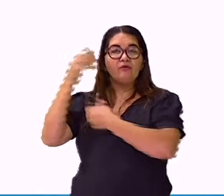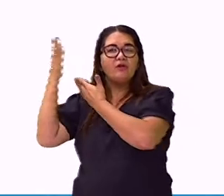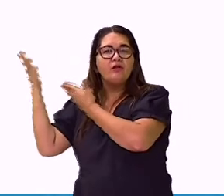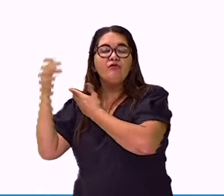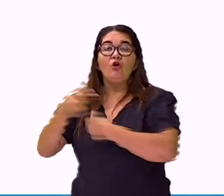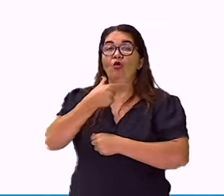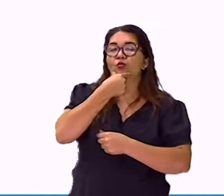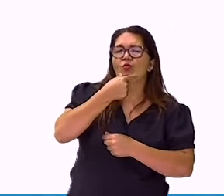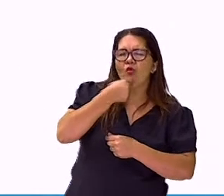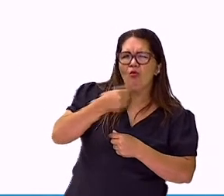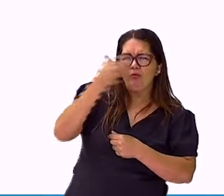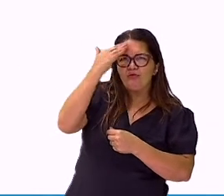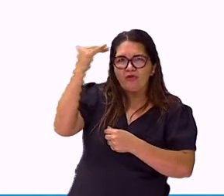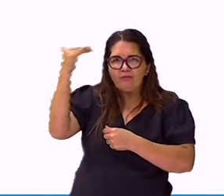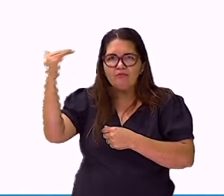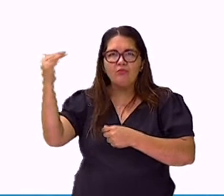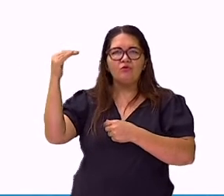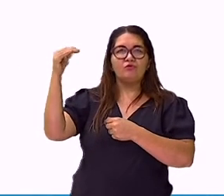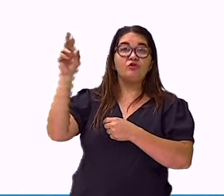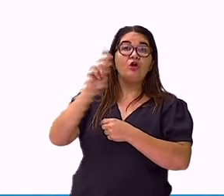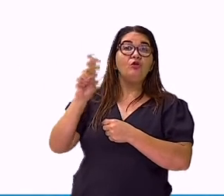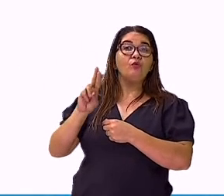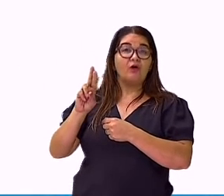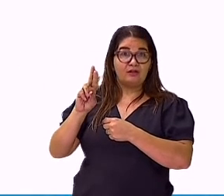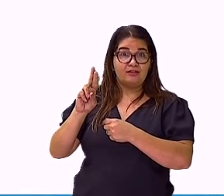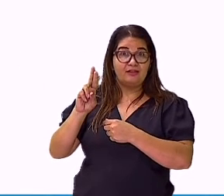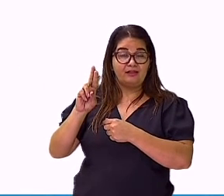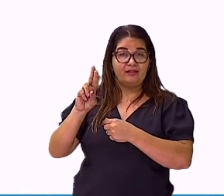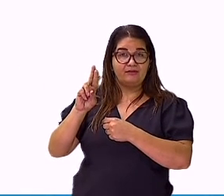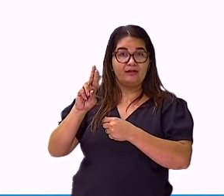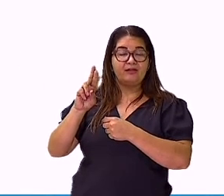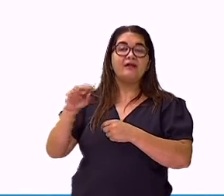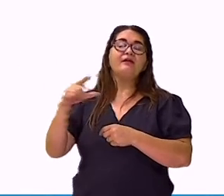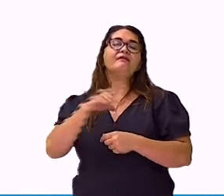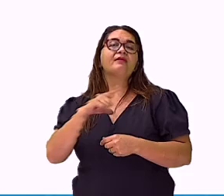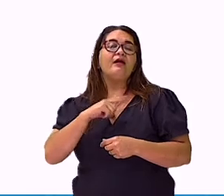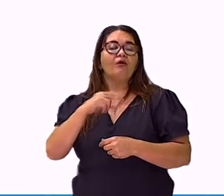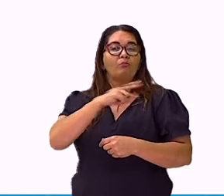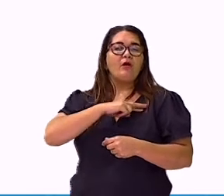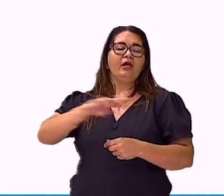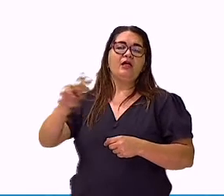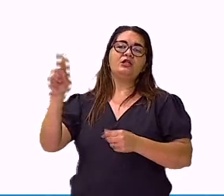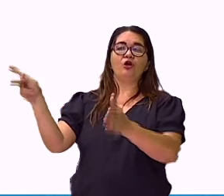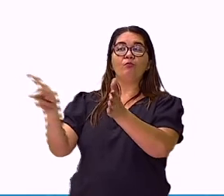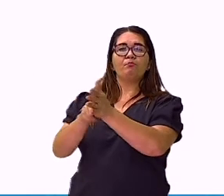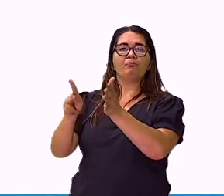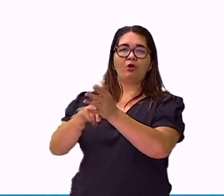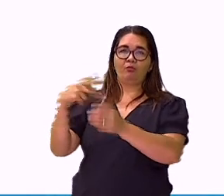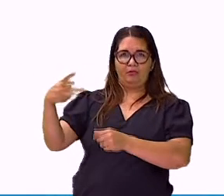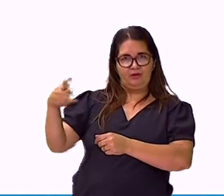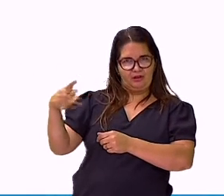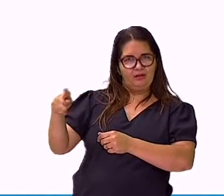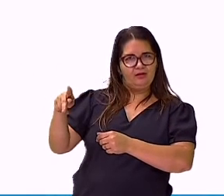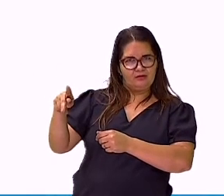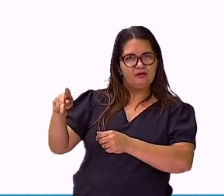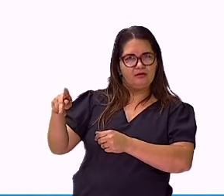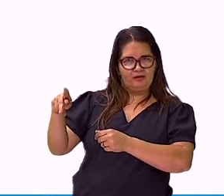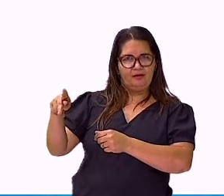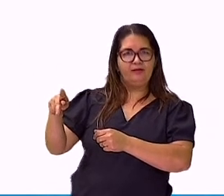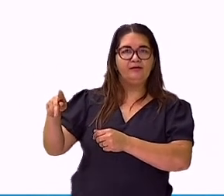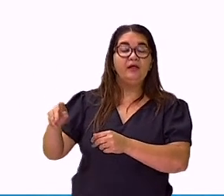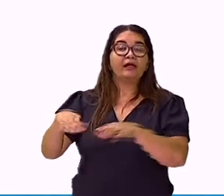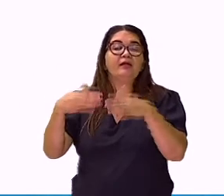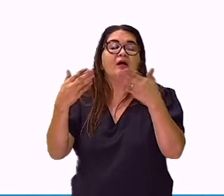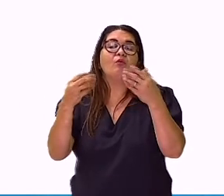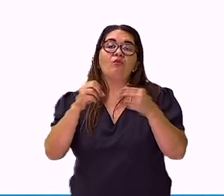Zaratustra. Daí a origem do nome, zoroastrismo. Trata-se de uma religião dualista,